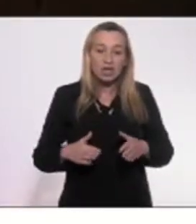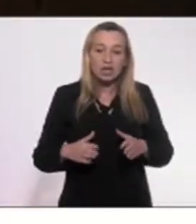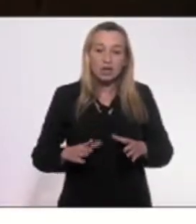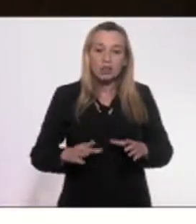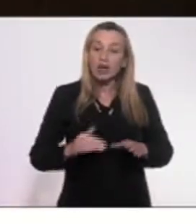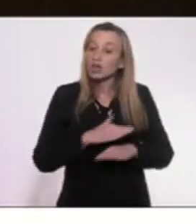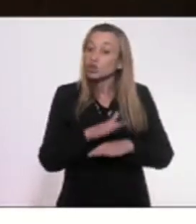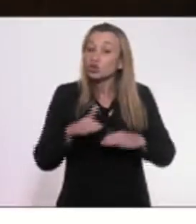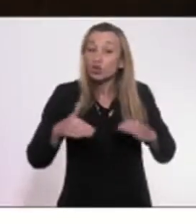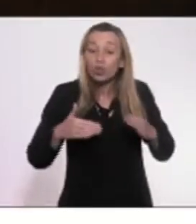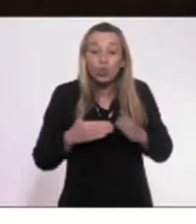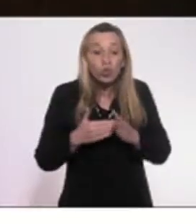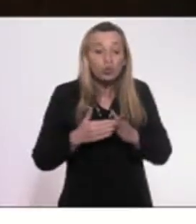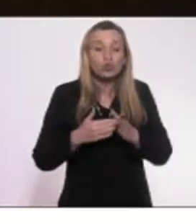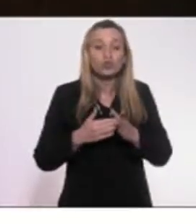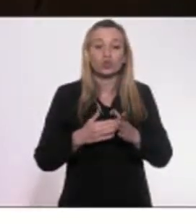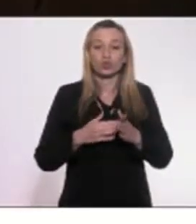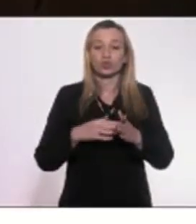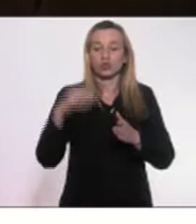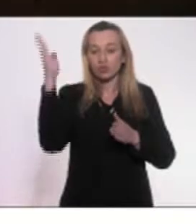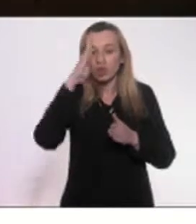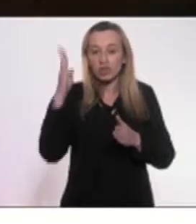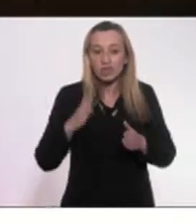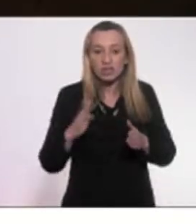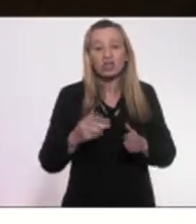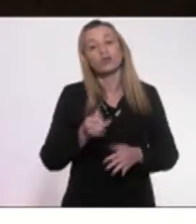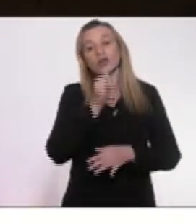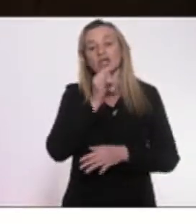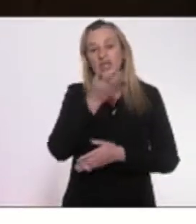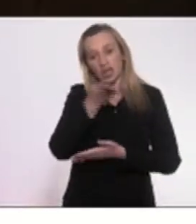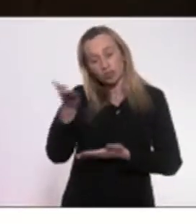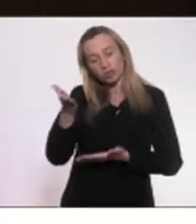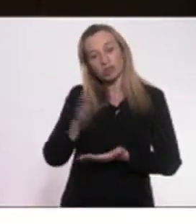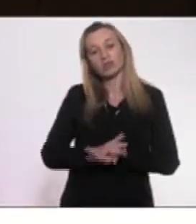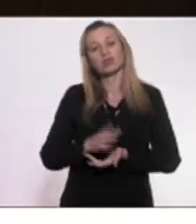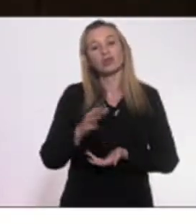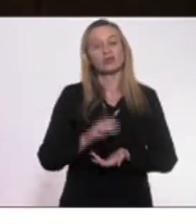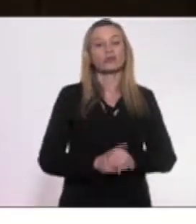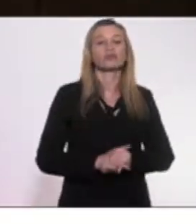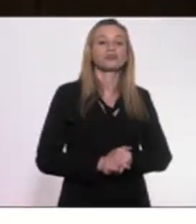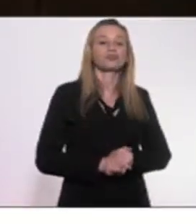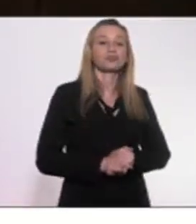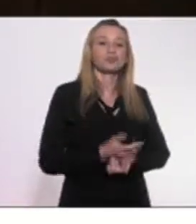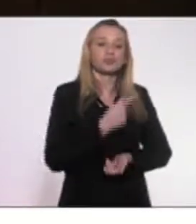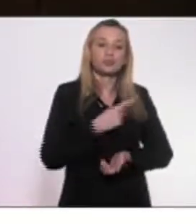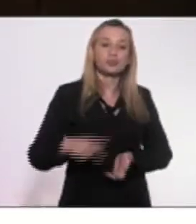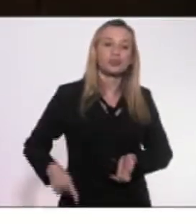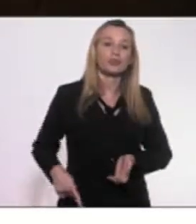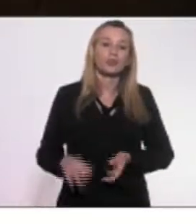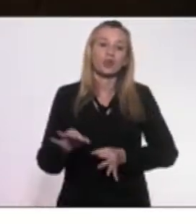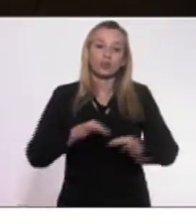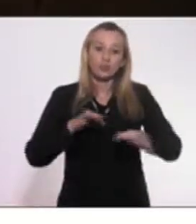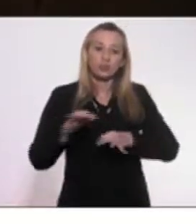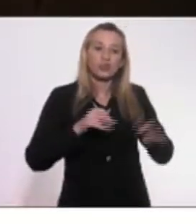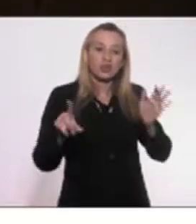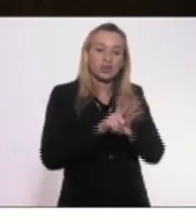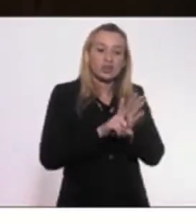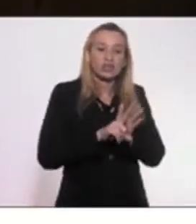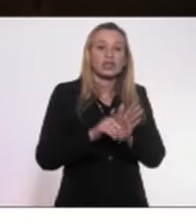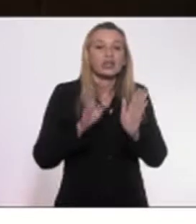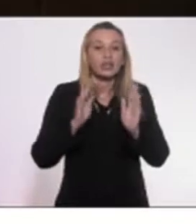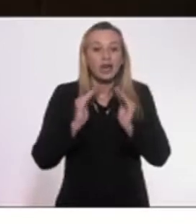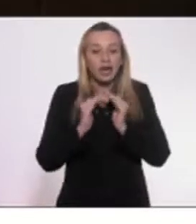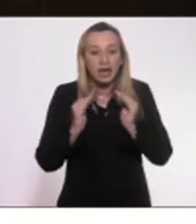brasileiro, a qualquer e todo cidadão. E um belo exemplo disso, senhora presidente, é o projeto de lei que essa casa apreciou